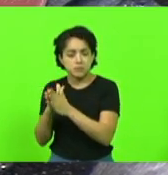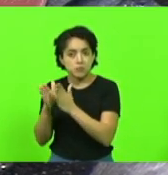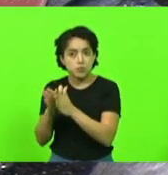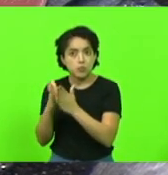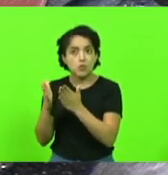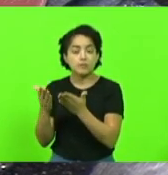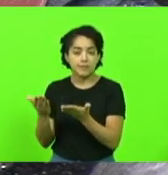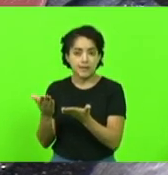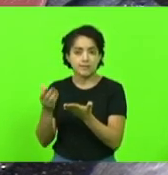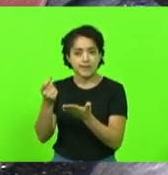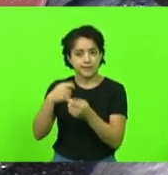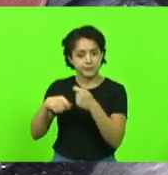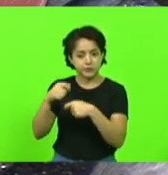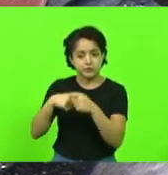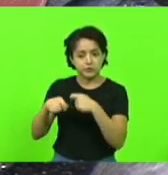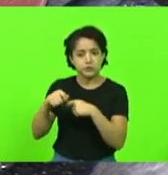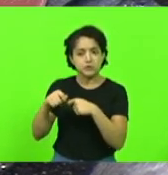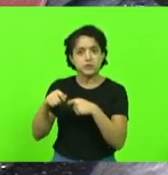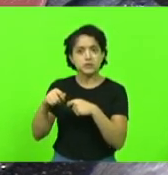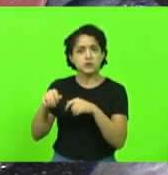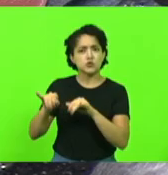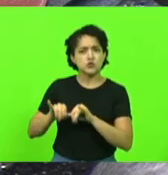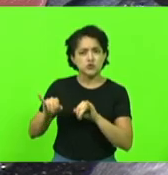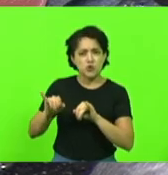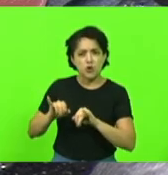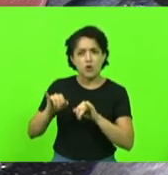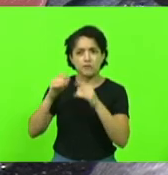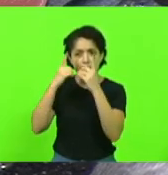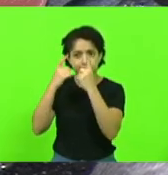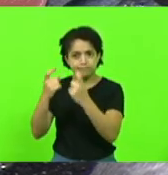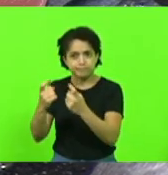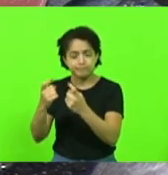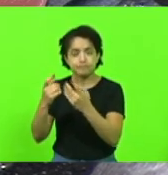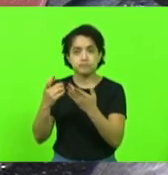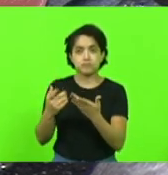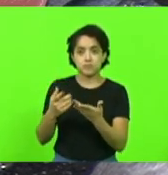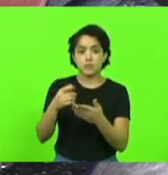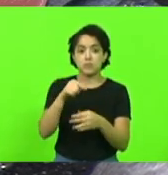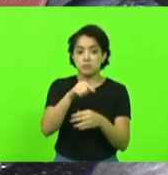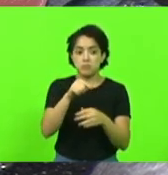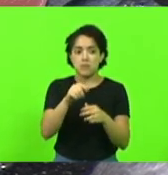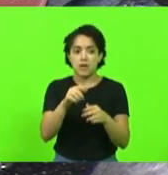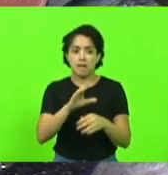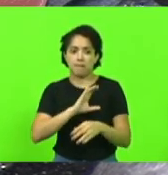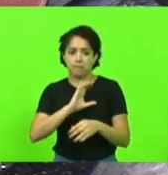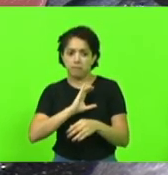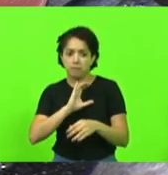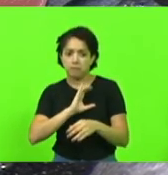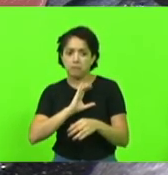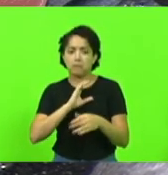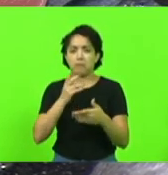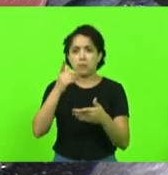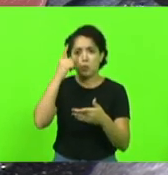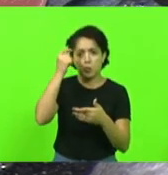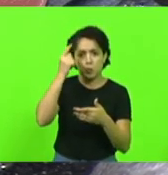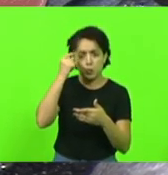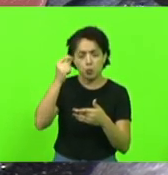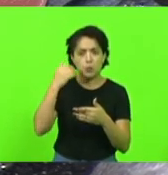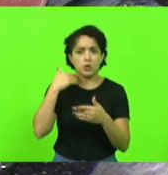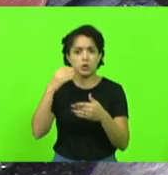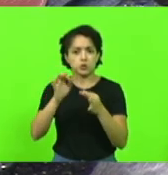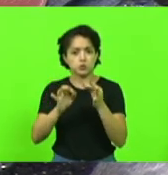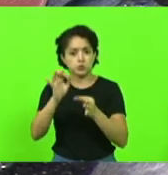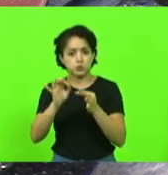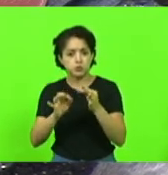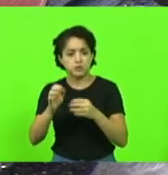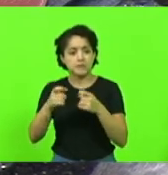vulneráveis economicamente sofrem violência? Mulheres de boa condição econômica, concursadas, juízas,